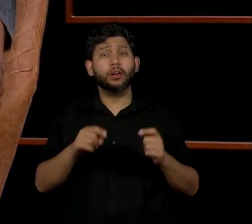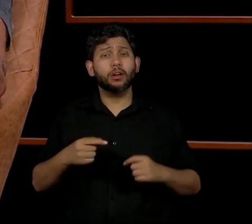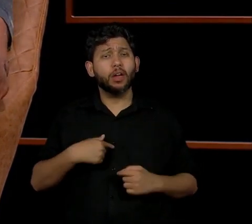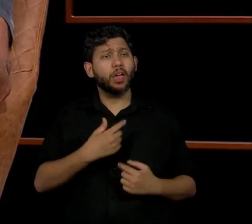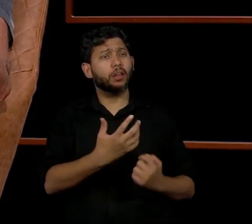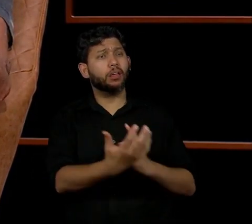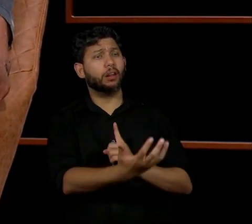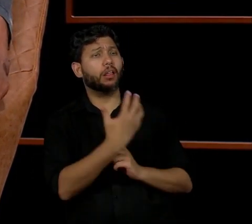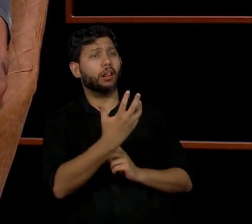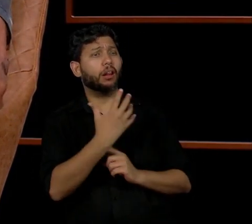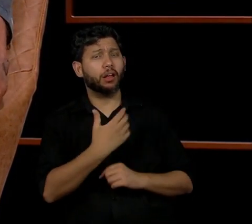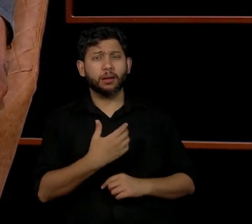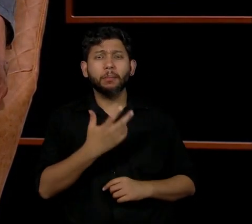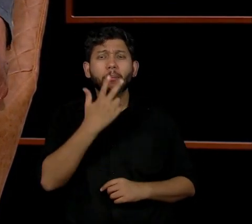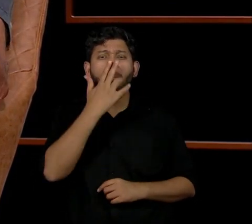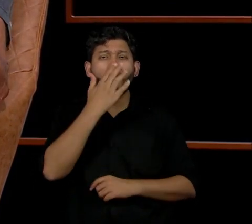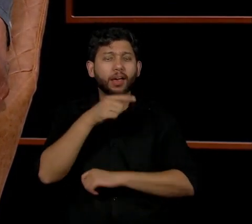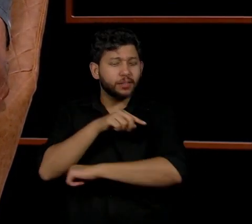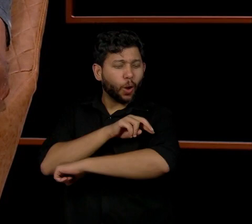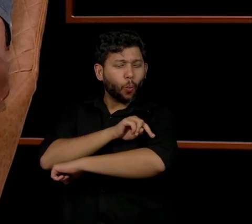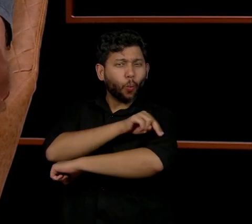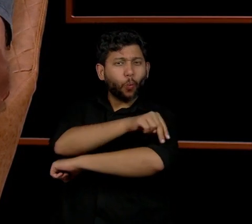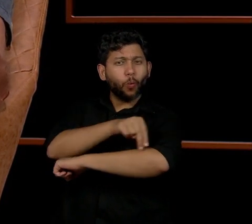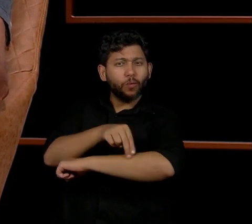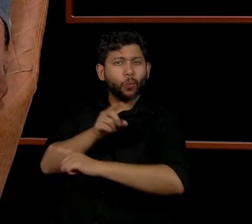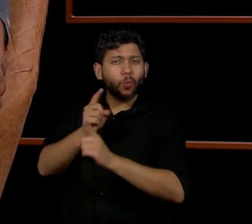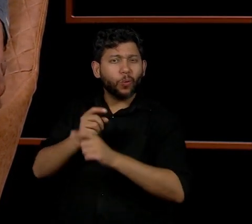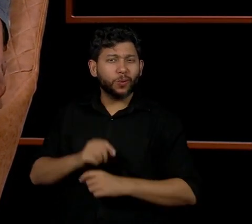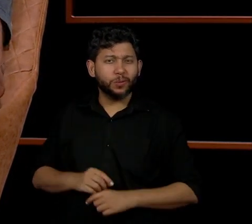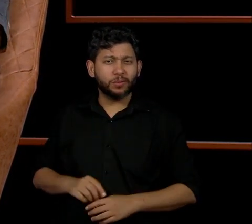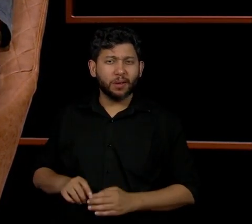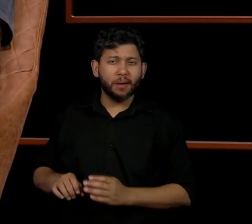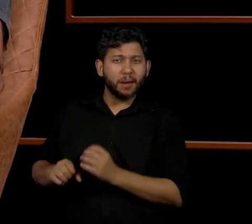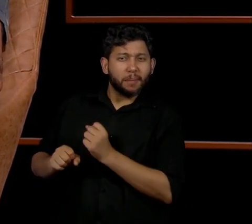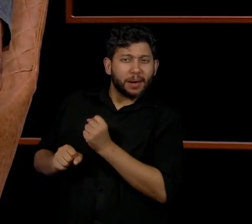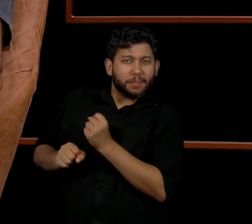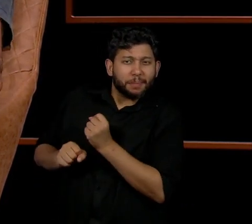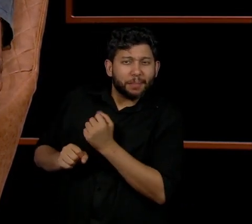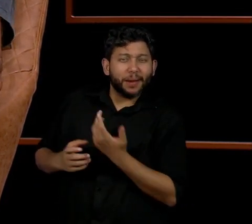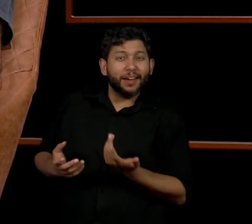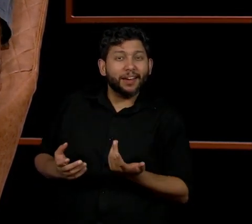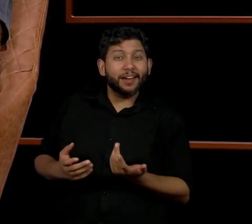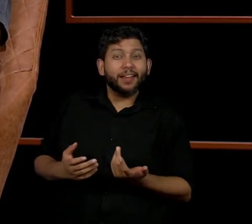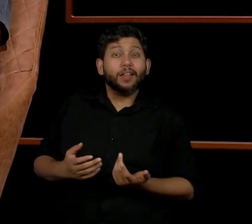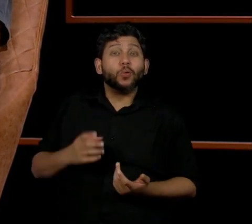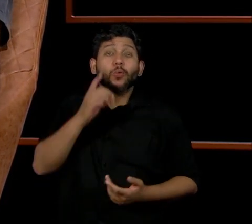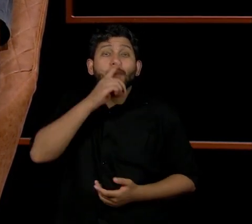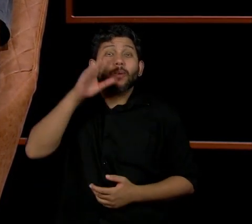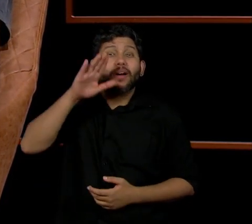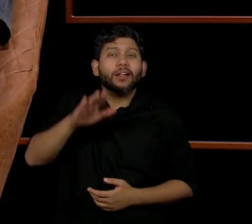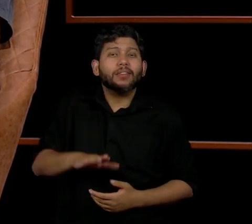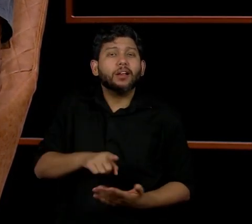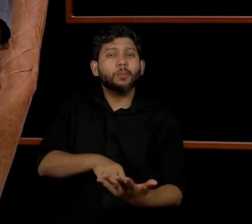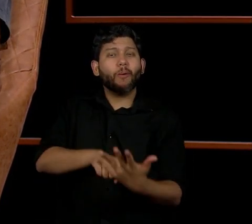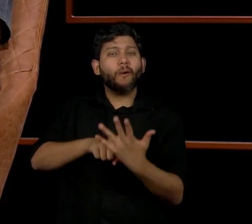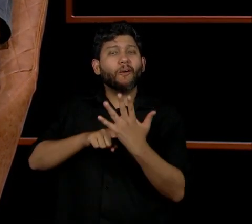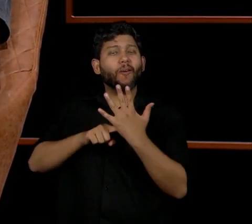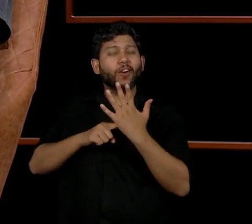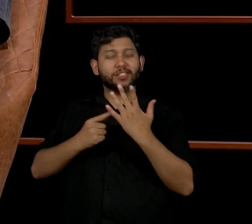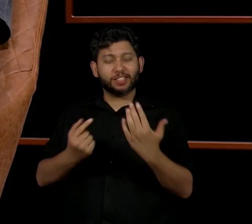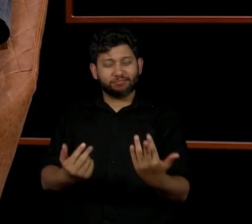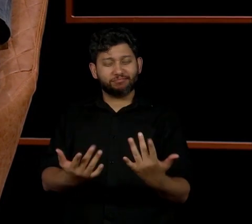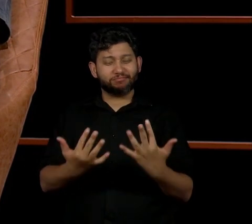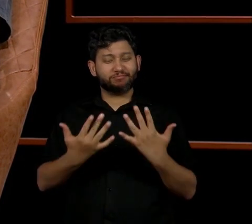Roberto encantou as jovens tardes de domingo na tela da televisão. O rei ensinou a cantar